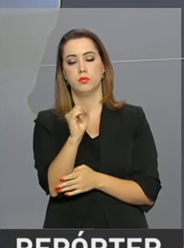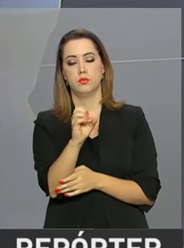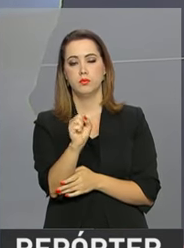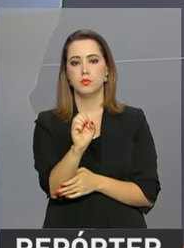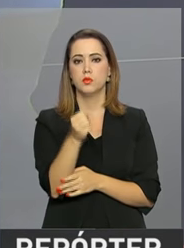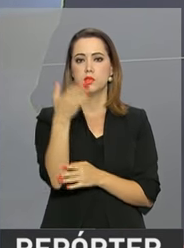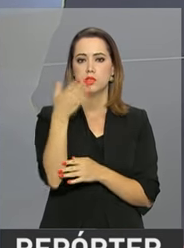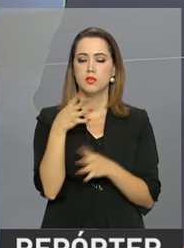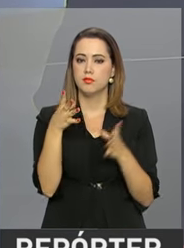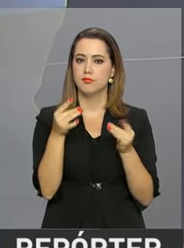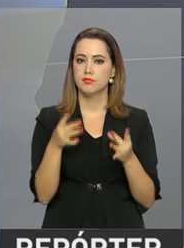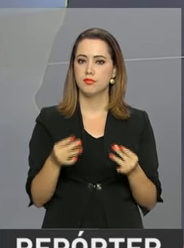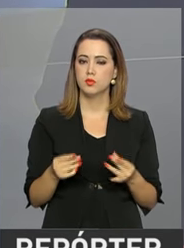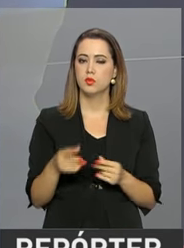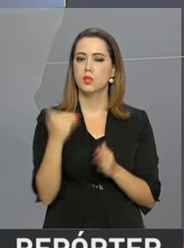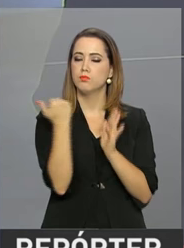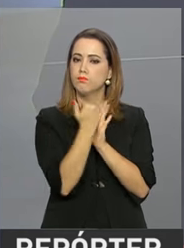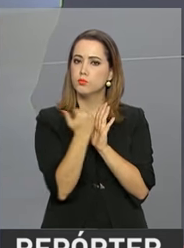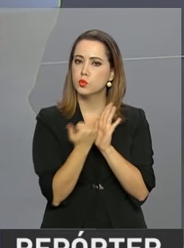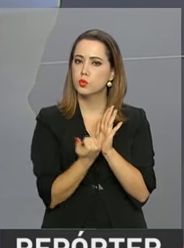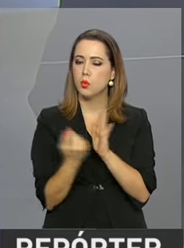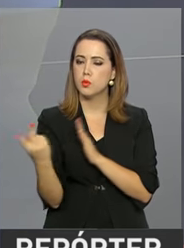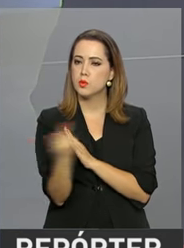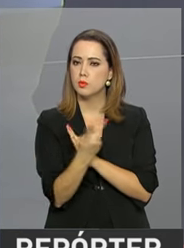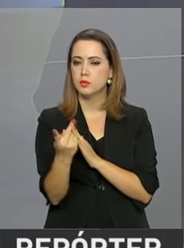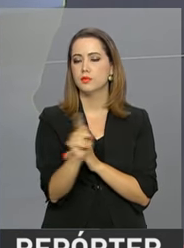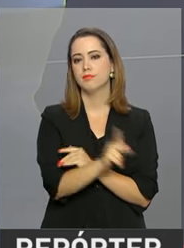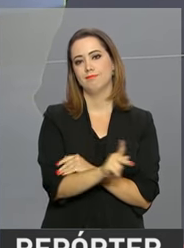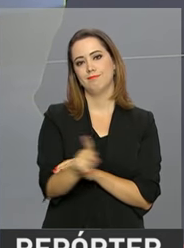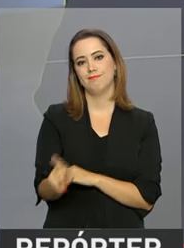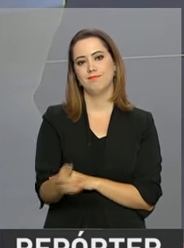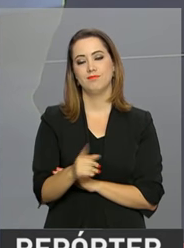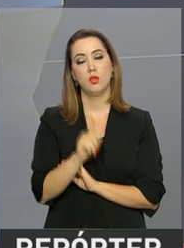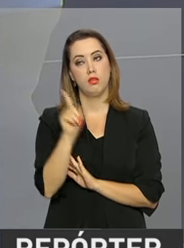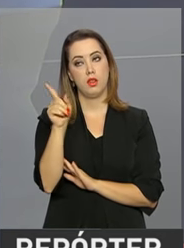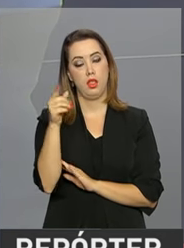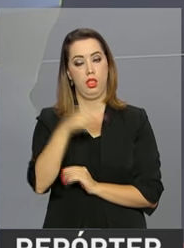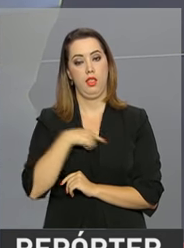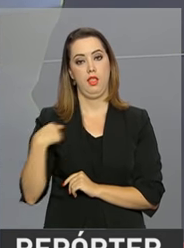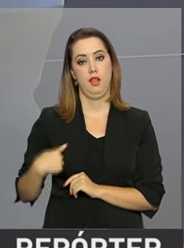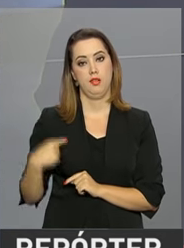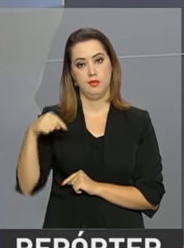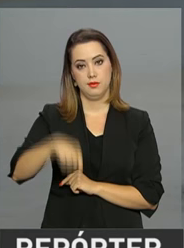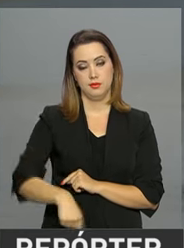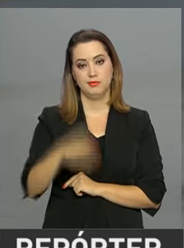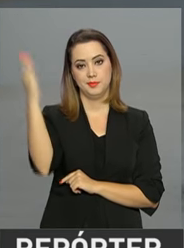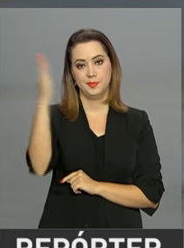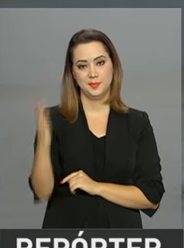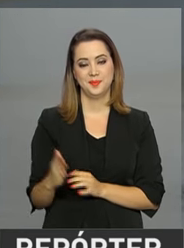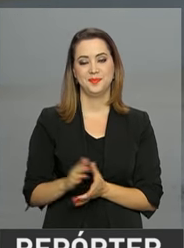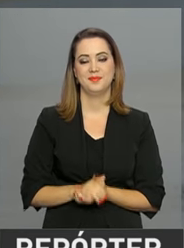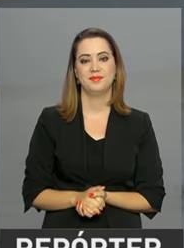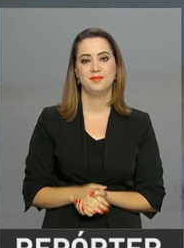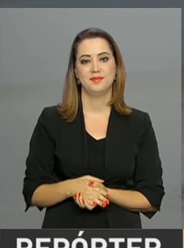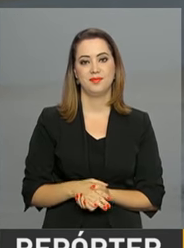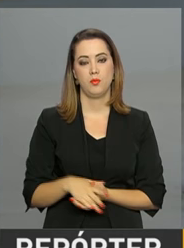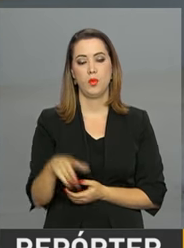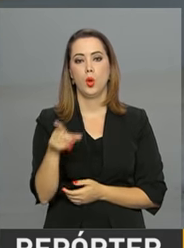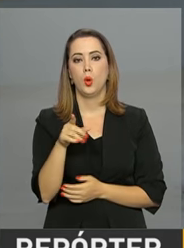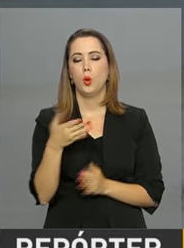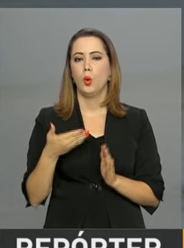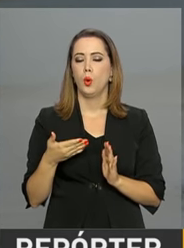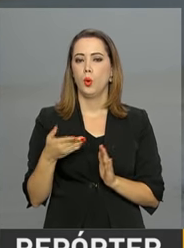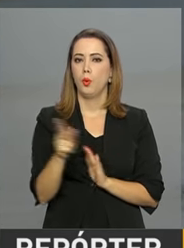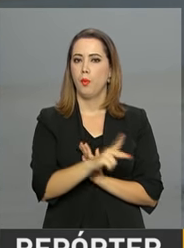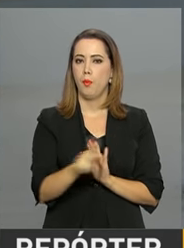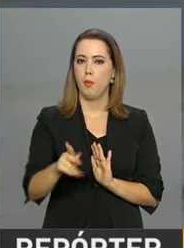informações das agendas de Temer lá na China e do Rodrigo Maia por aqui. Boa tarde, Thaisa. Boa tarde, José Luiz. Rodrigo Maia trabalha